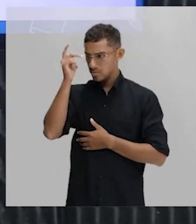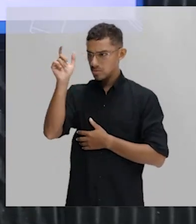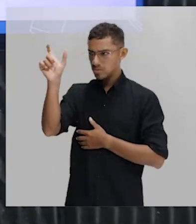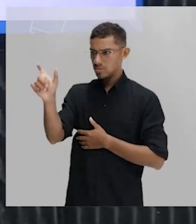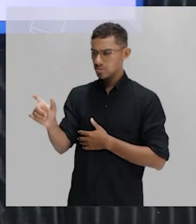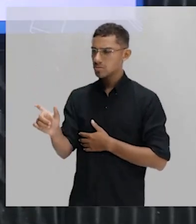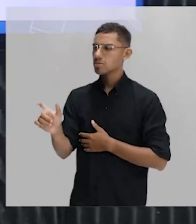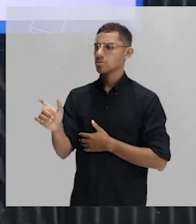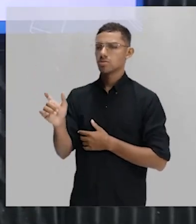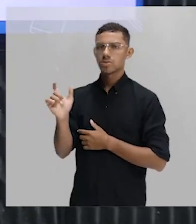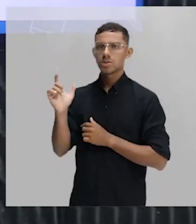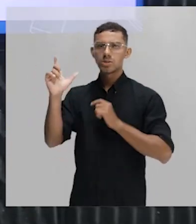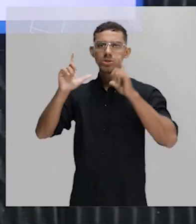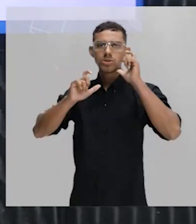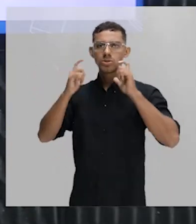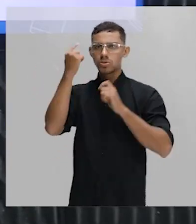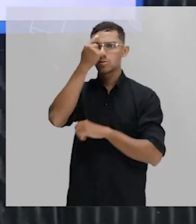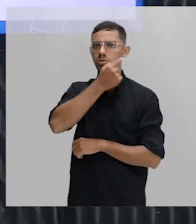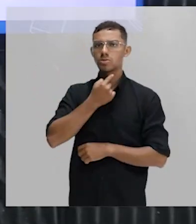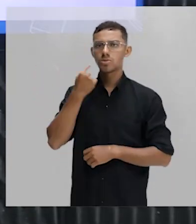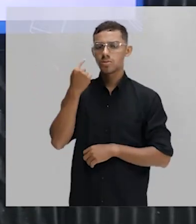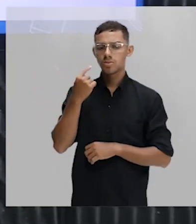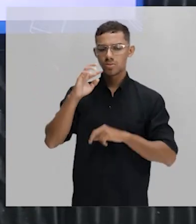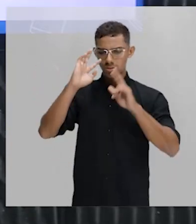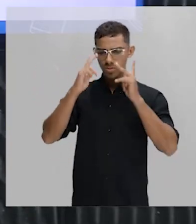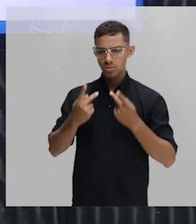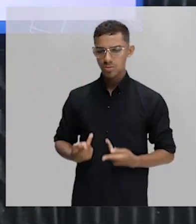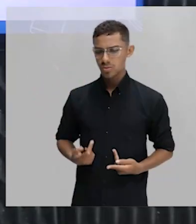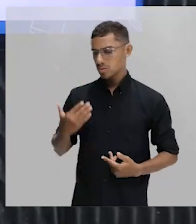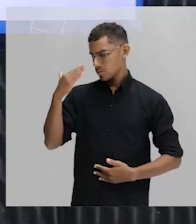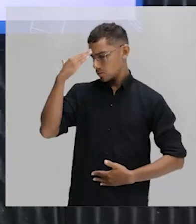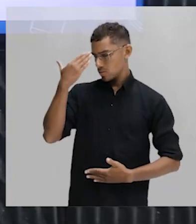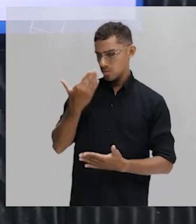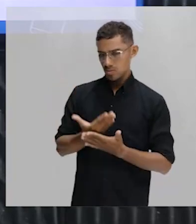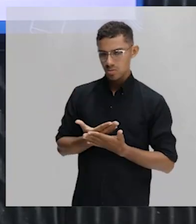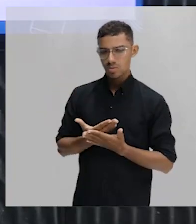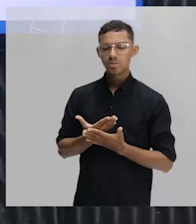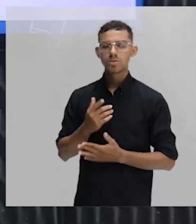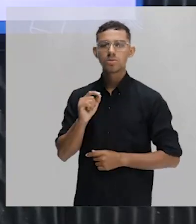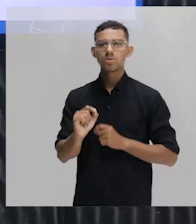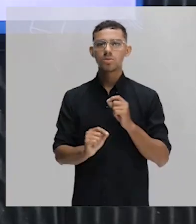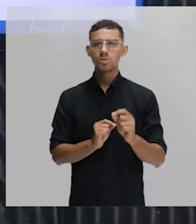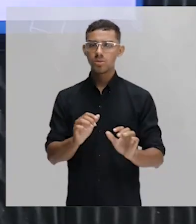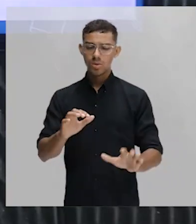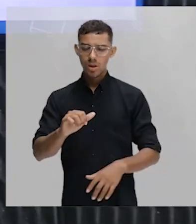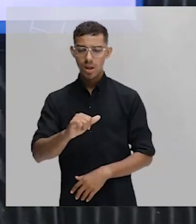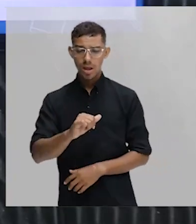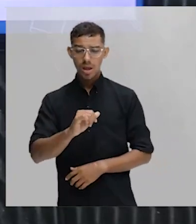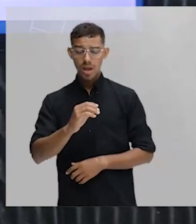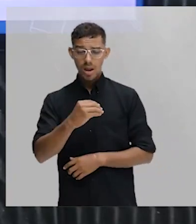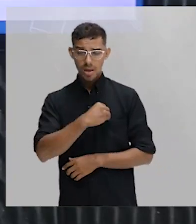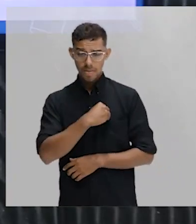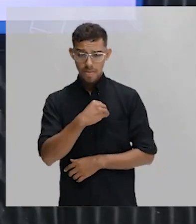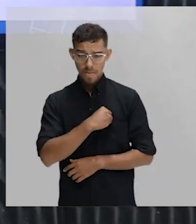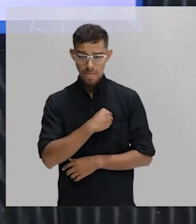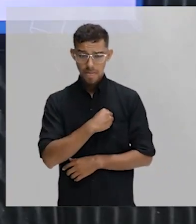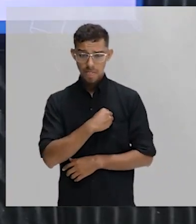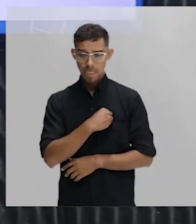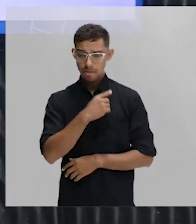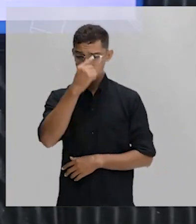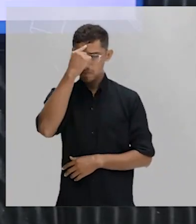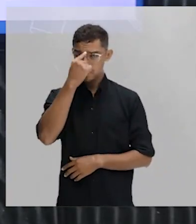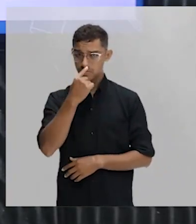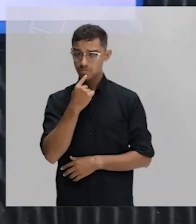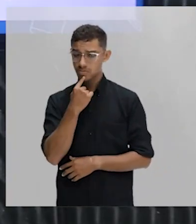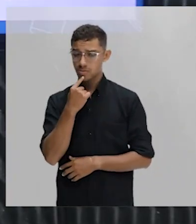pintura hiperrealista, alguma coisa do tipo. Por quê? Porque acreditava-se que era pecado. Então as imagens passam a ter um